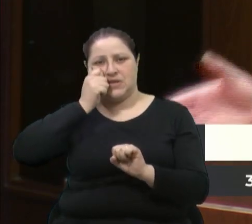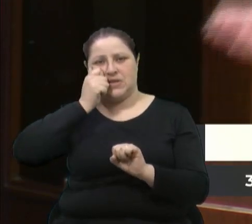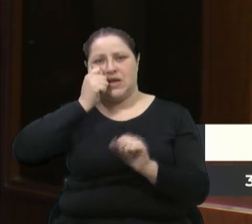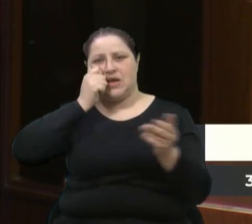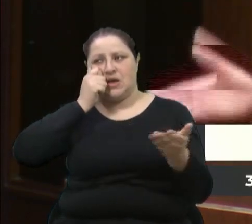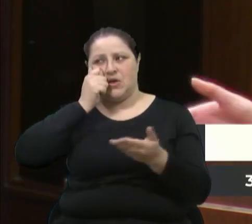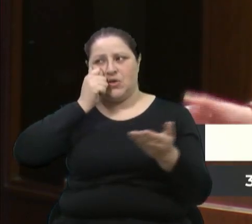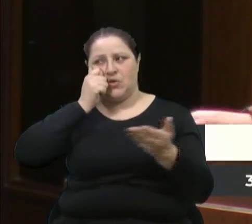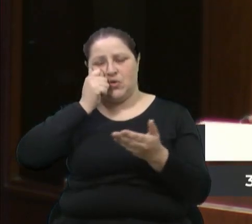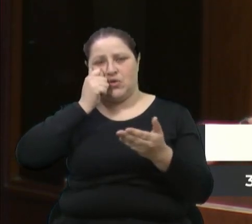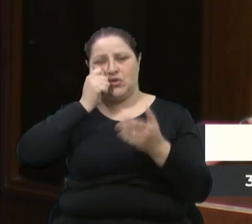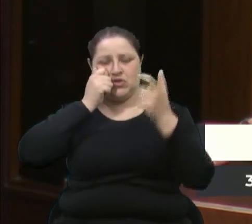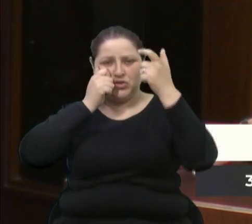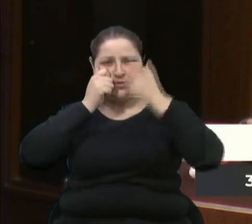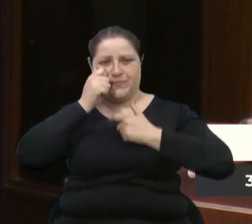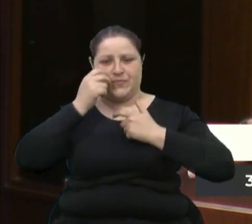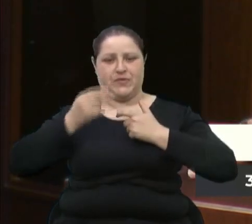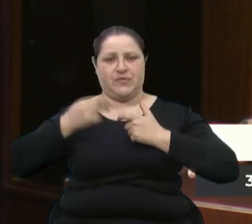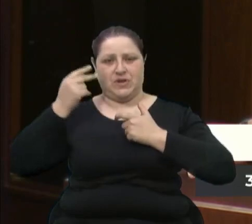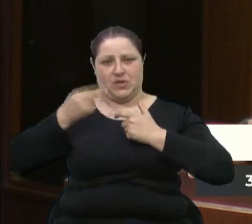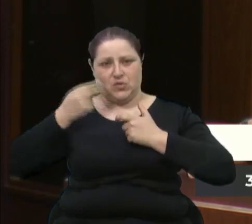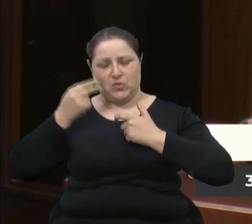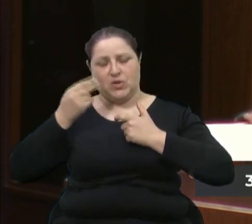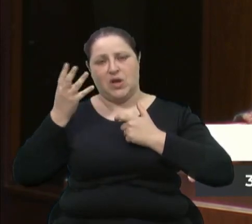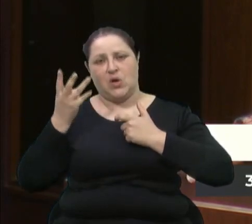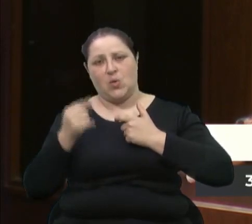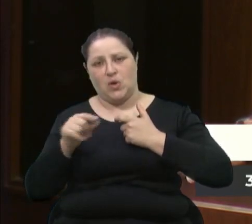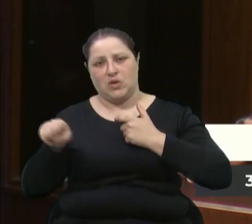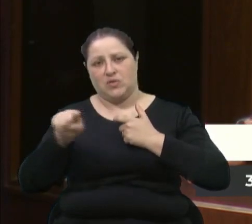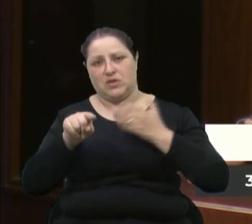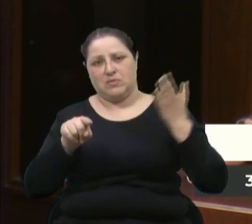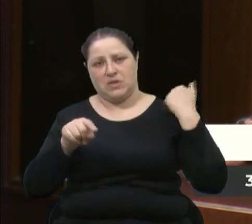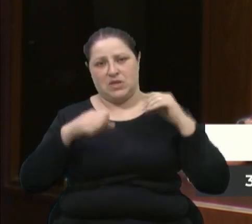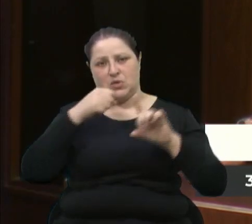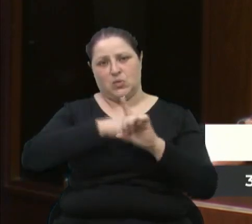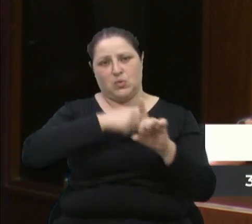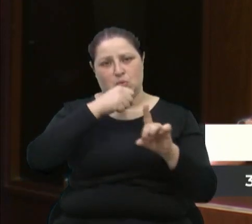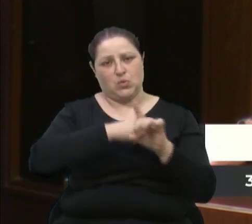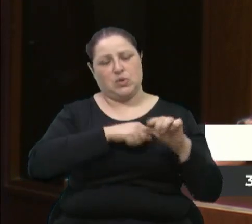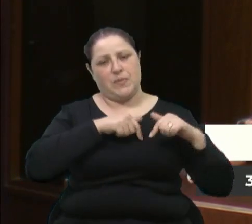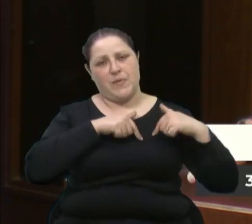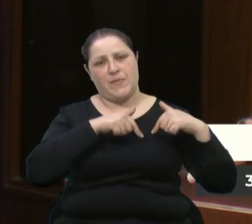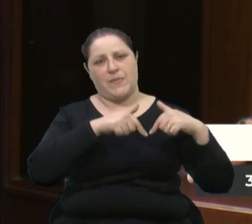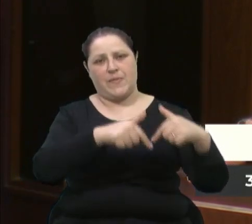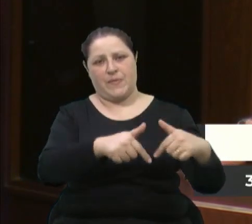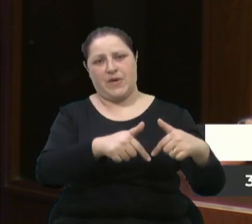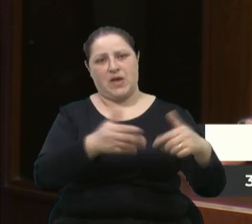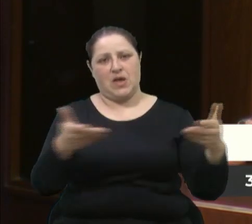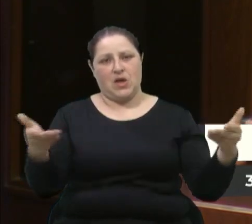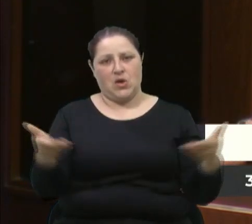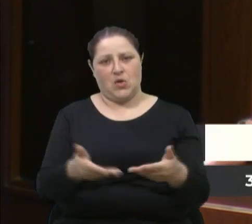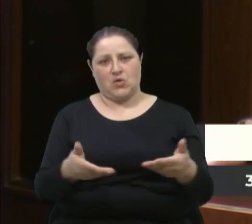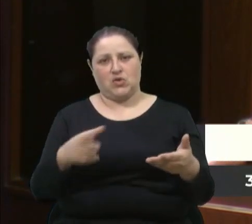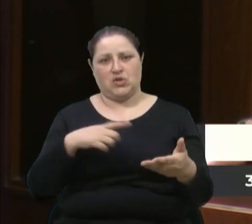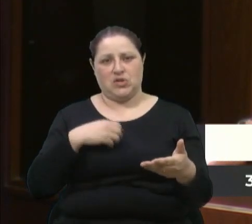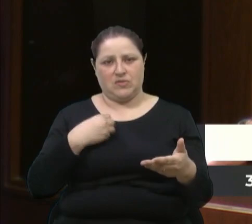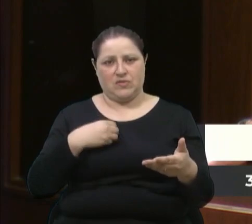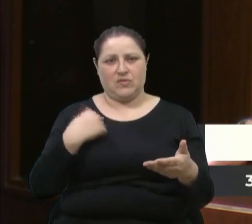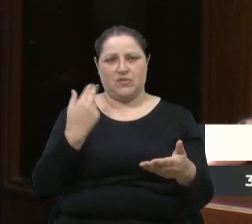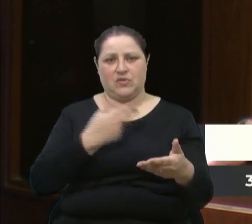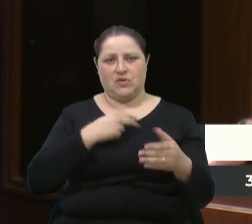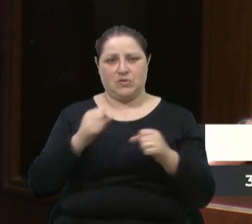hoje como vereadora quanto vocês lutaram e batalharam para que hoje em dia a gente